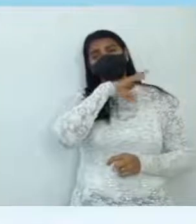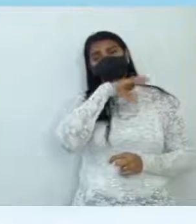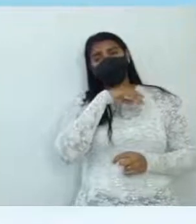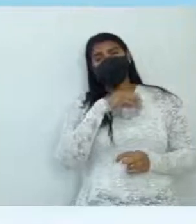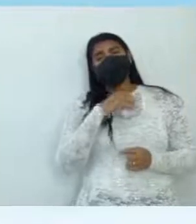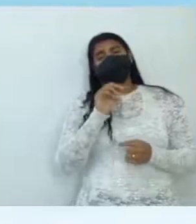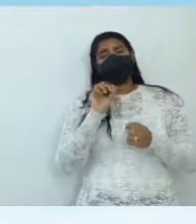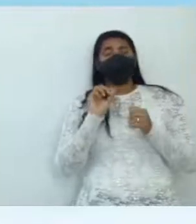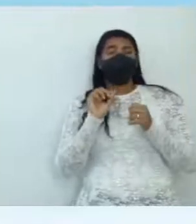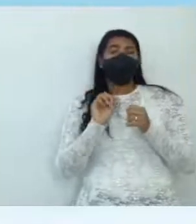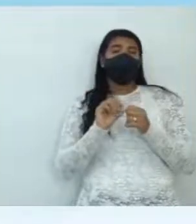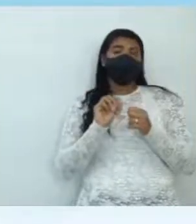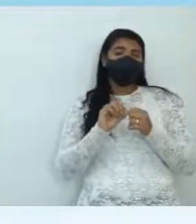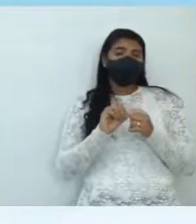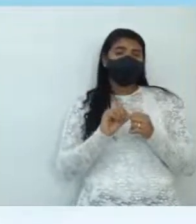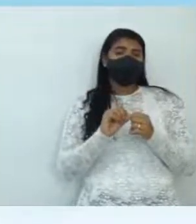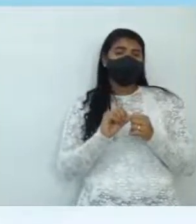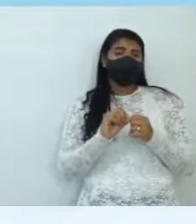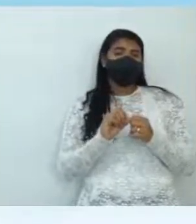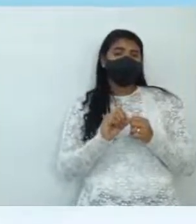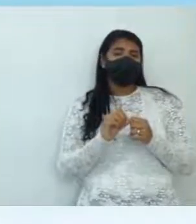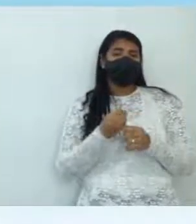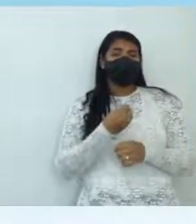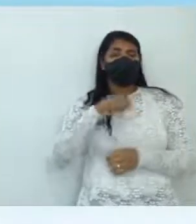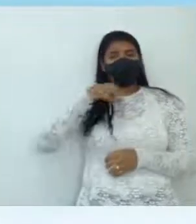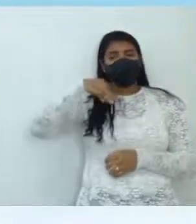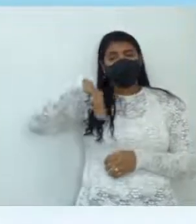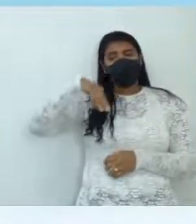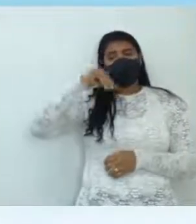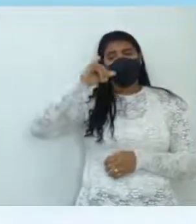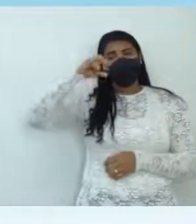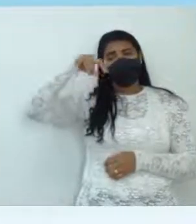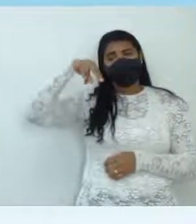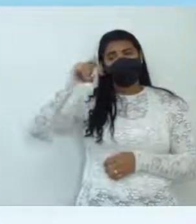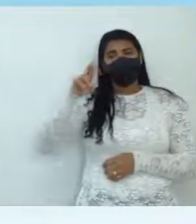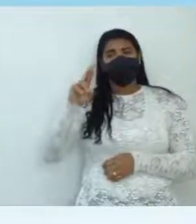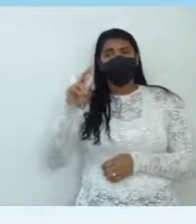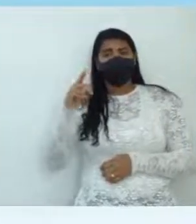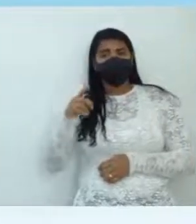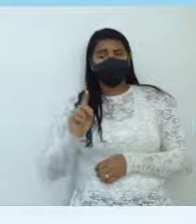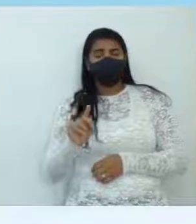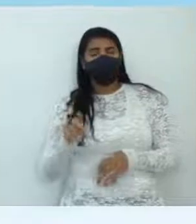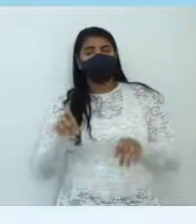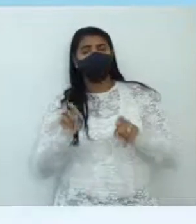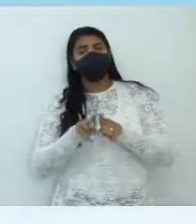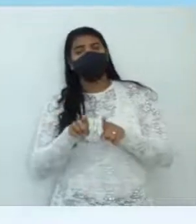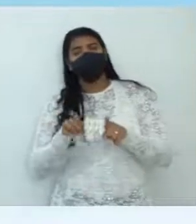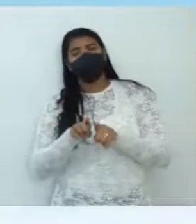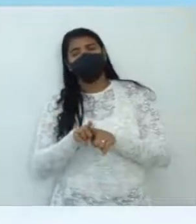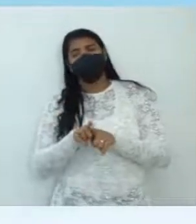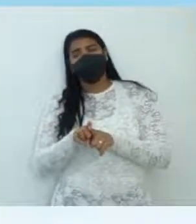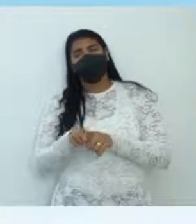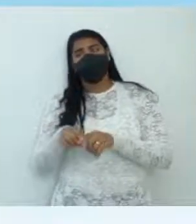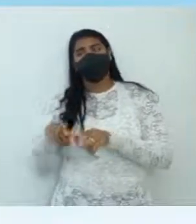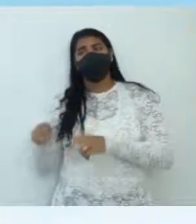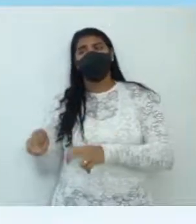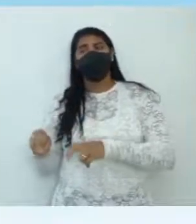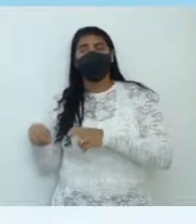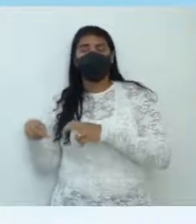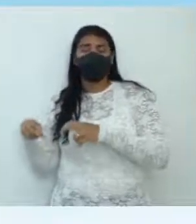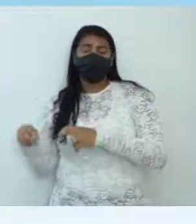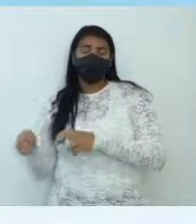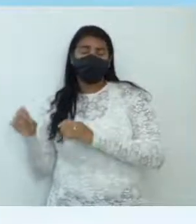feito ali a questão da mineração, principalmente em relação aos seus resíduos, quando eles